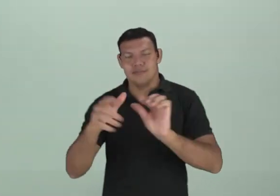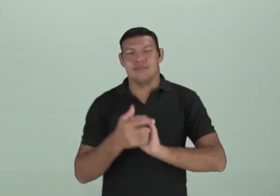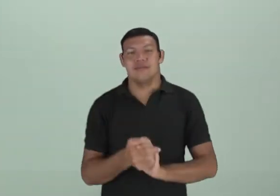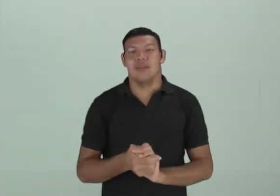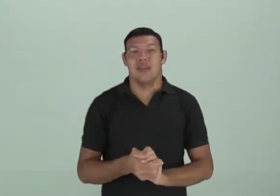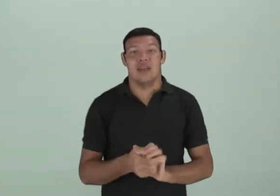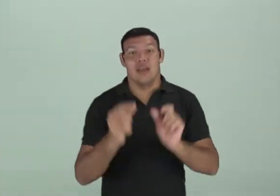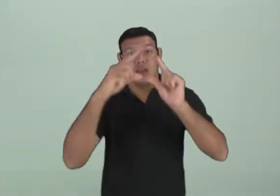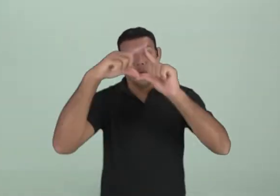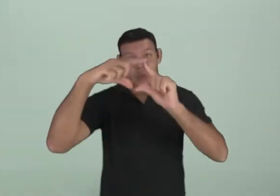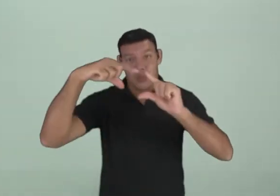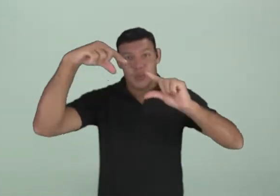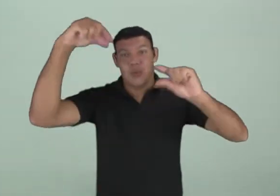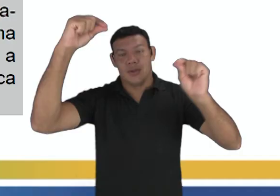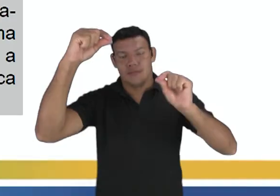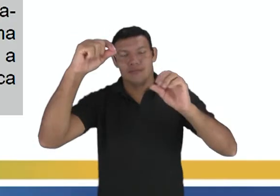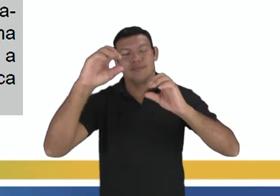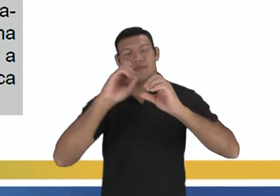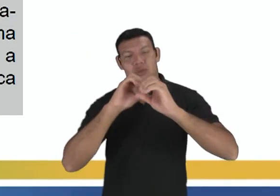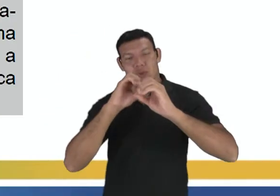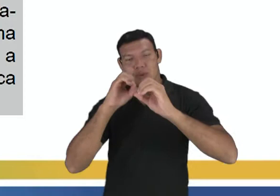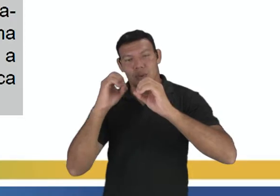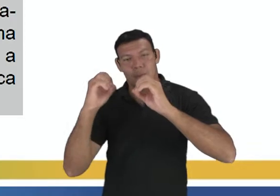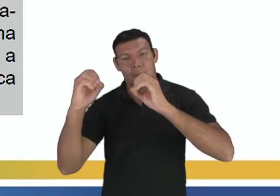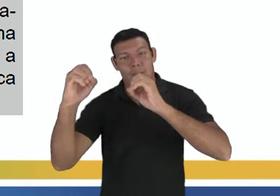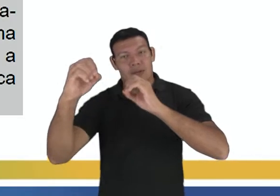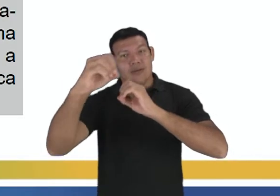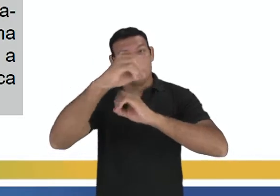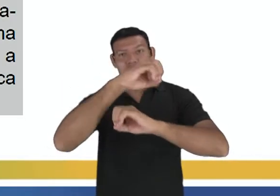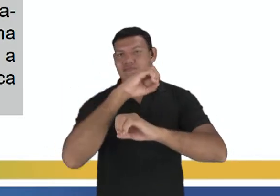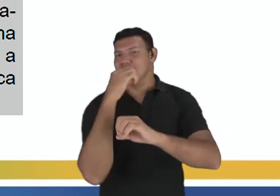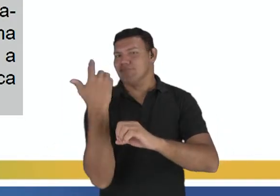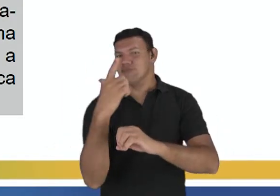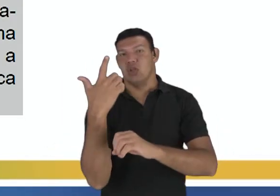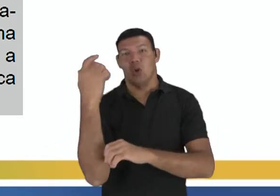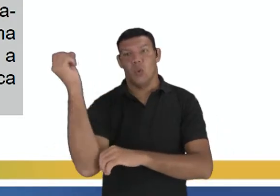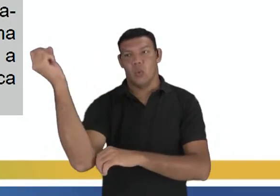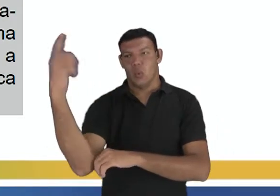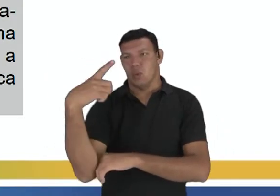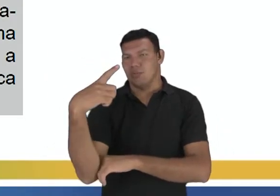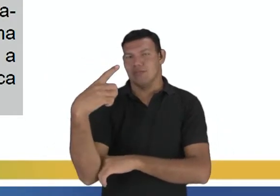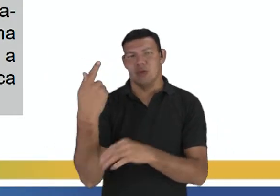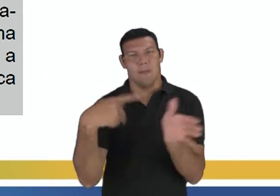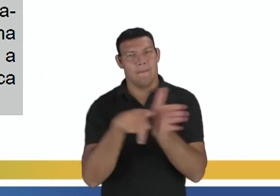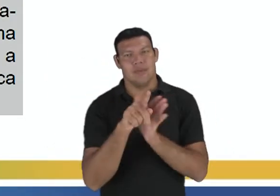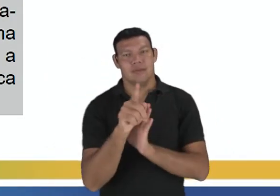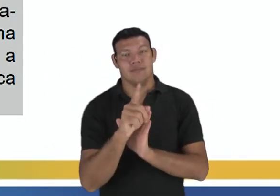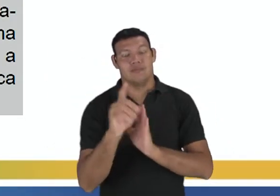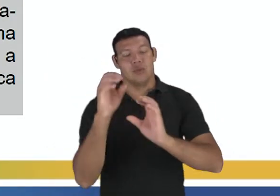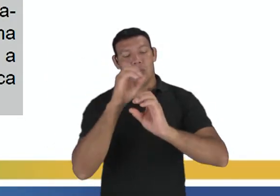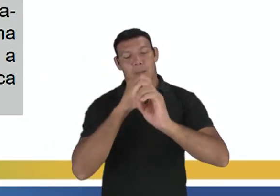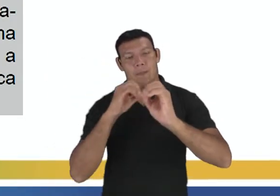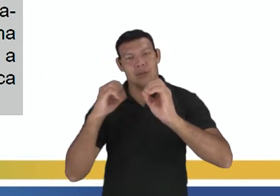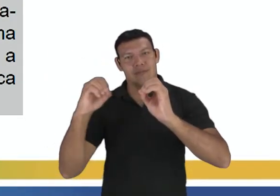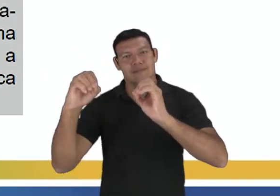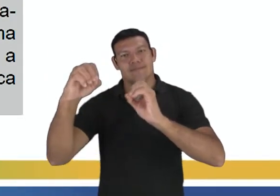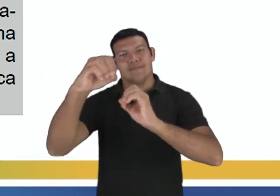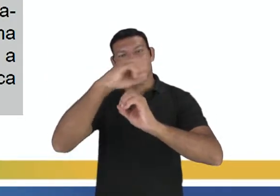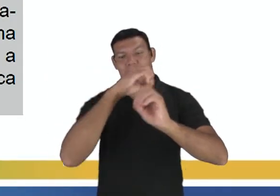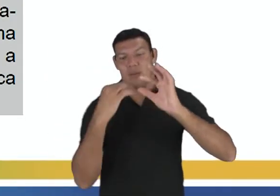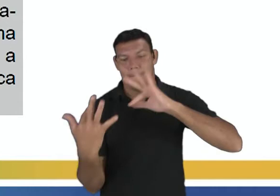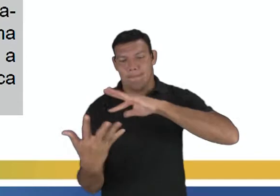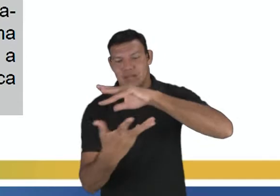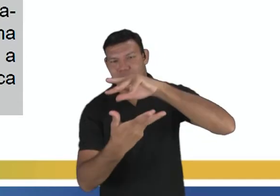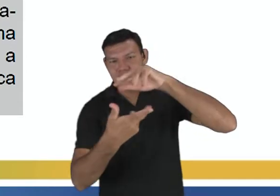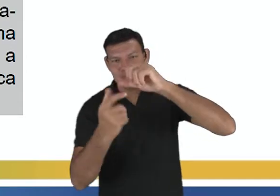A Lua, ela é considerada um satélite natural, pois não possui luz própria e gira ao redor de outro corpo celeste, a